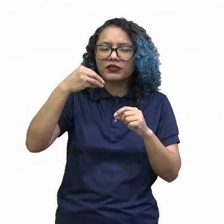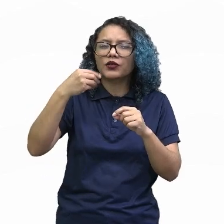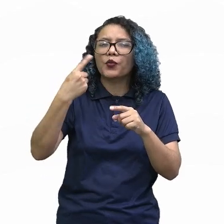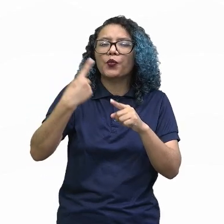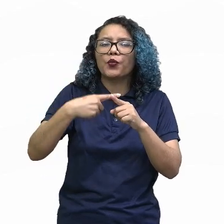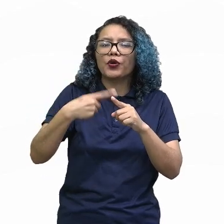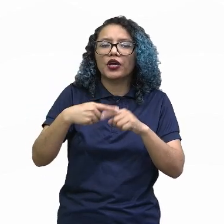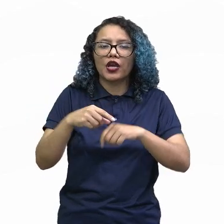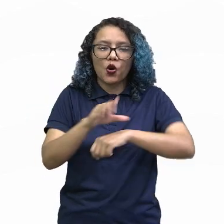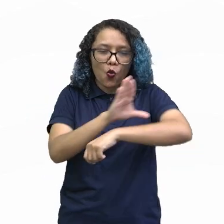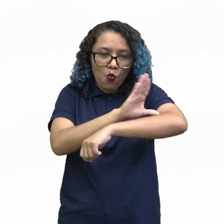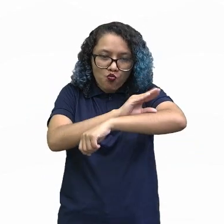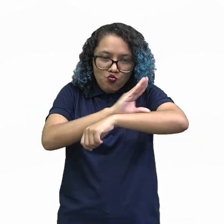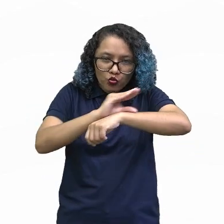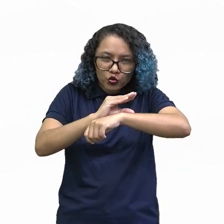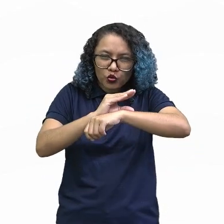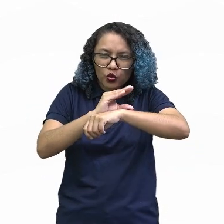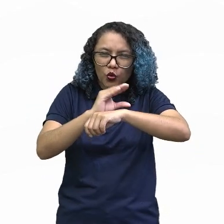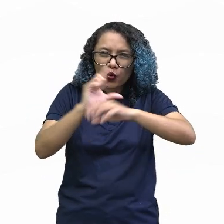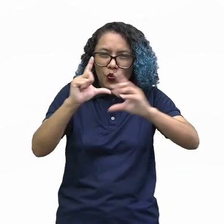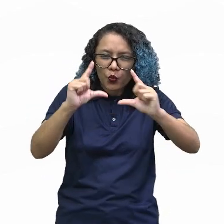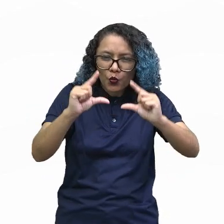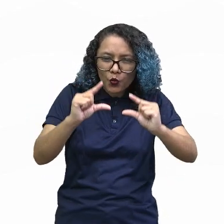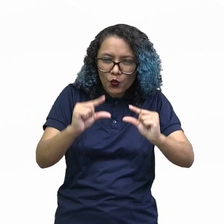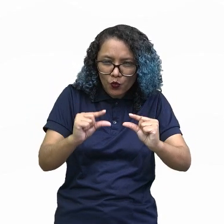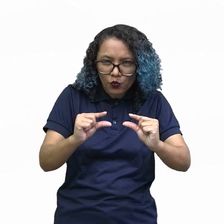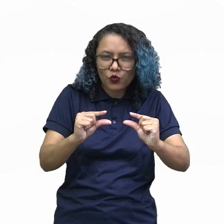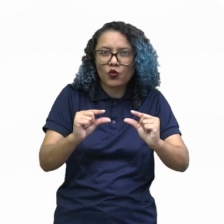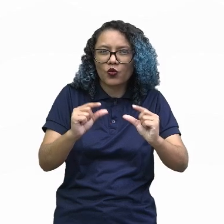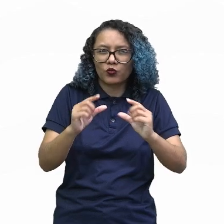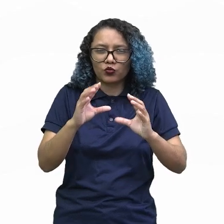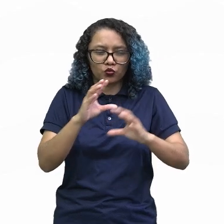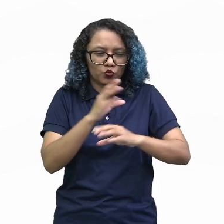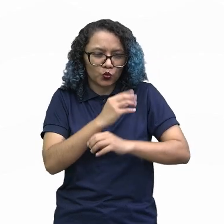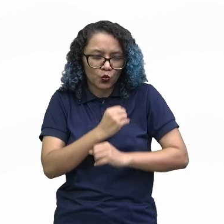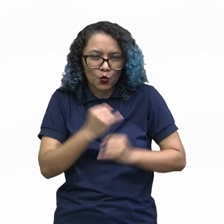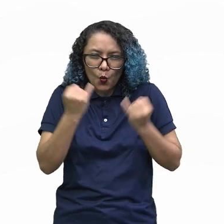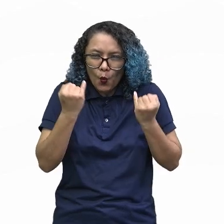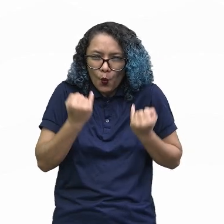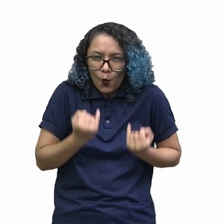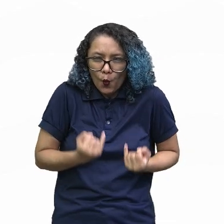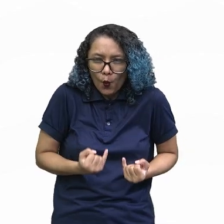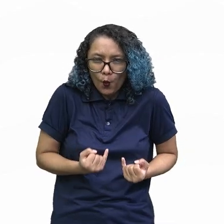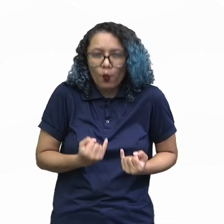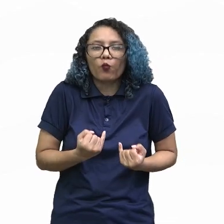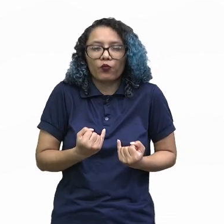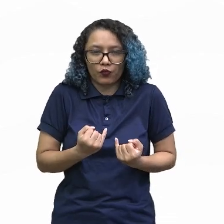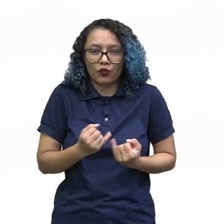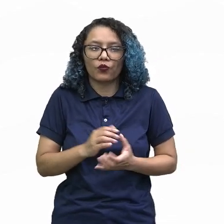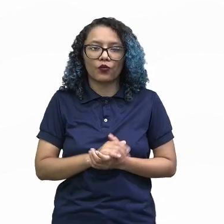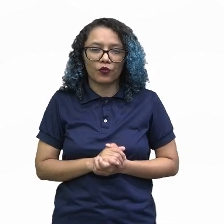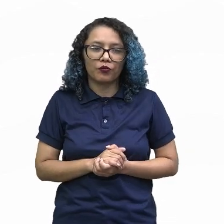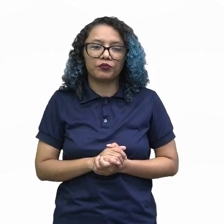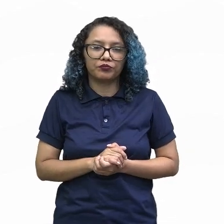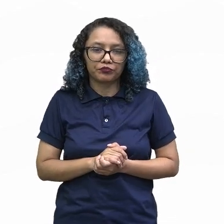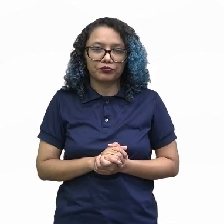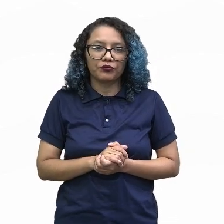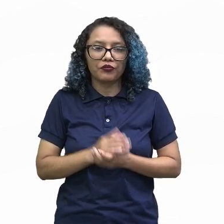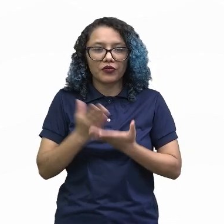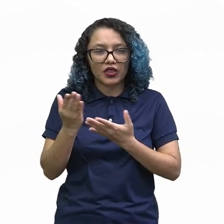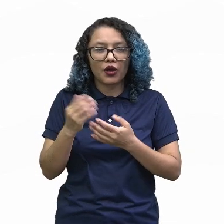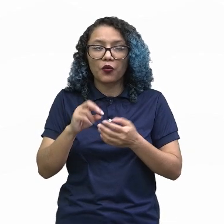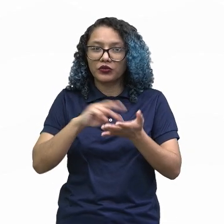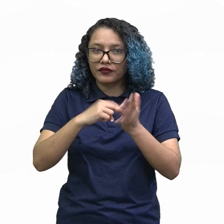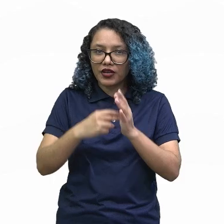volume real do tecido muscular, que é a atrofia, né? Então, através do significado de cada palavrinha dessa